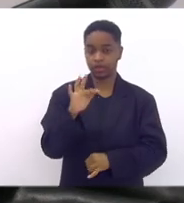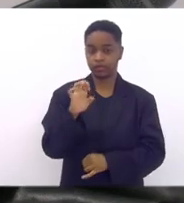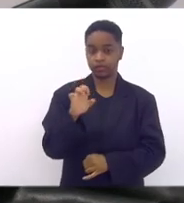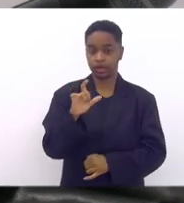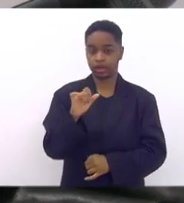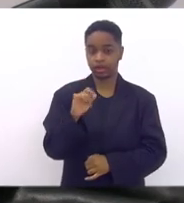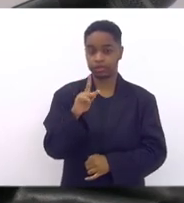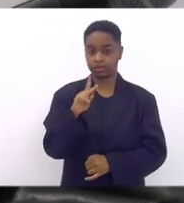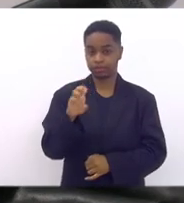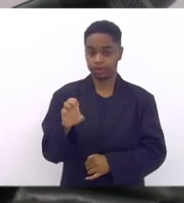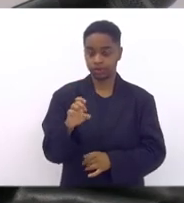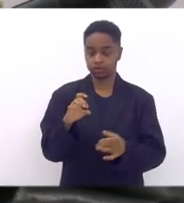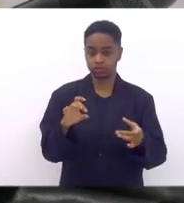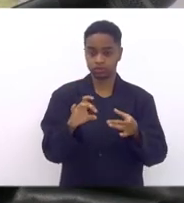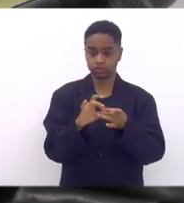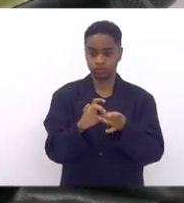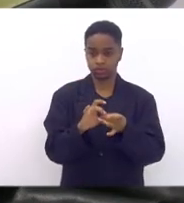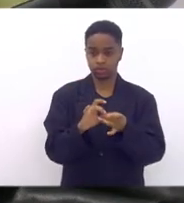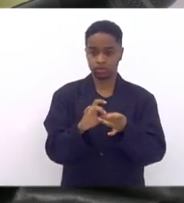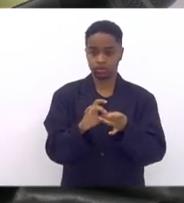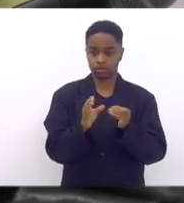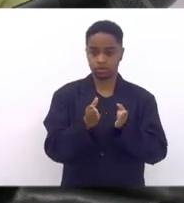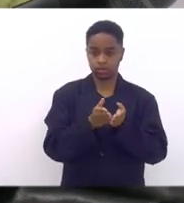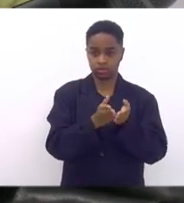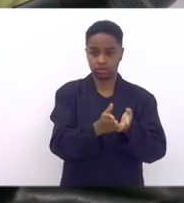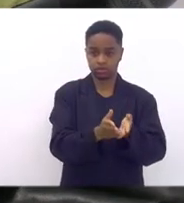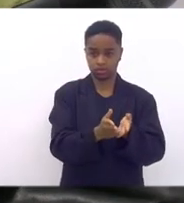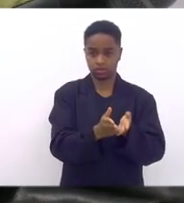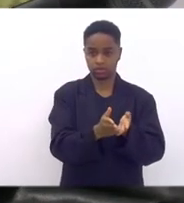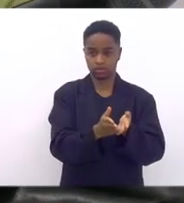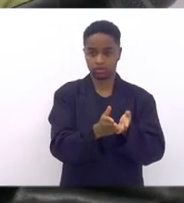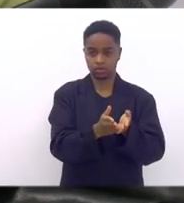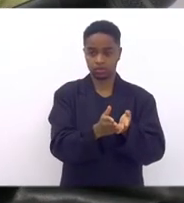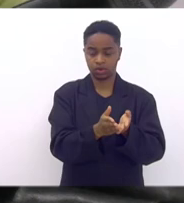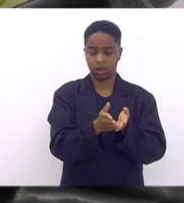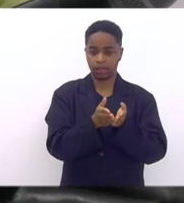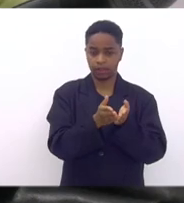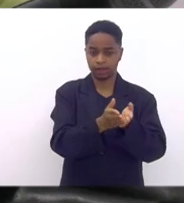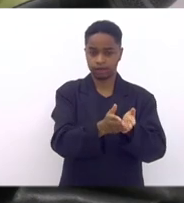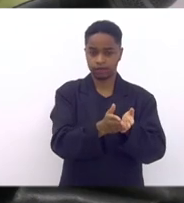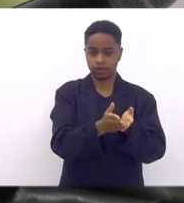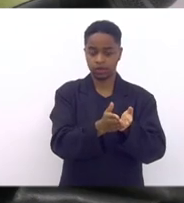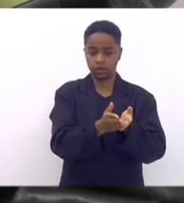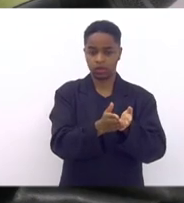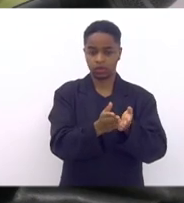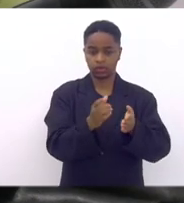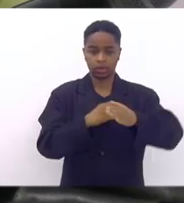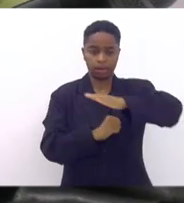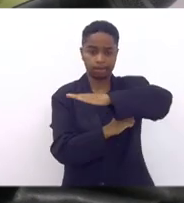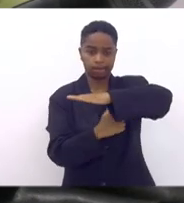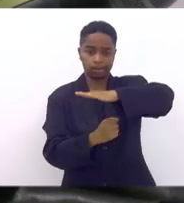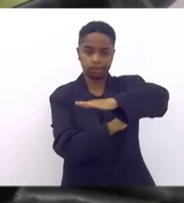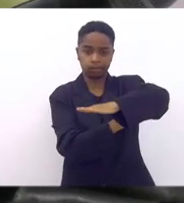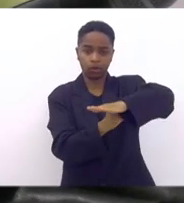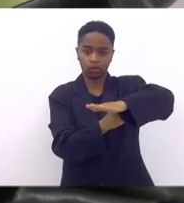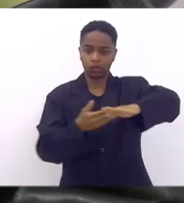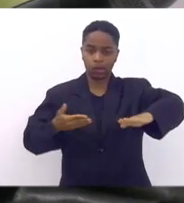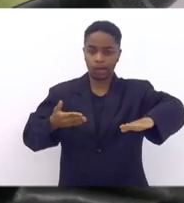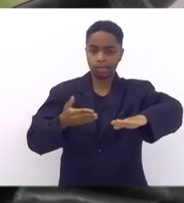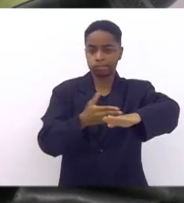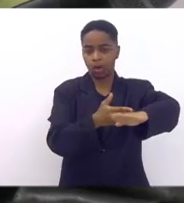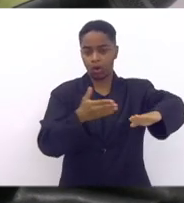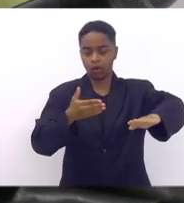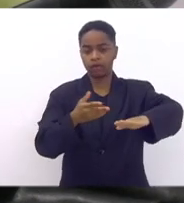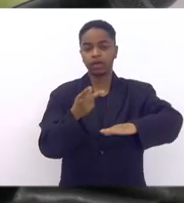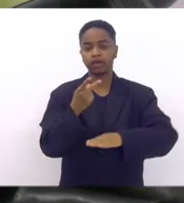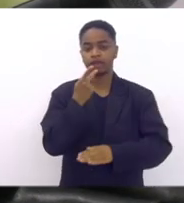família proprietária da navegação Mansur a dona daquele navio São Luís aquele que se chocou na ponte de Niterói afirmou logo depois do acidente